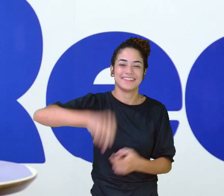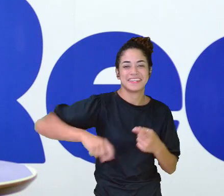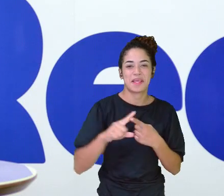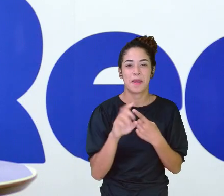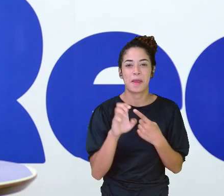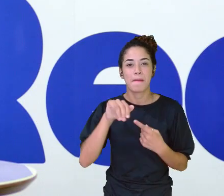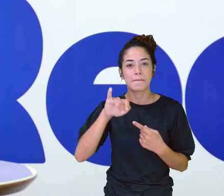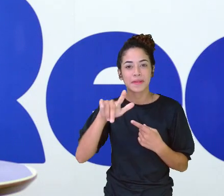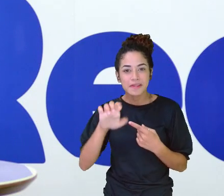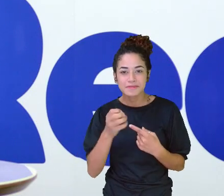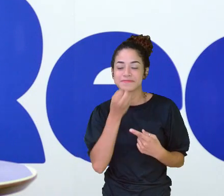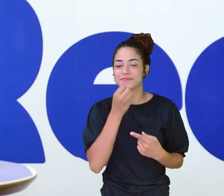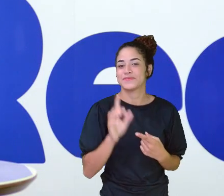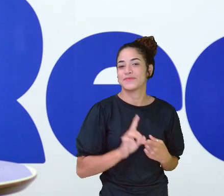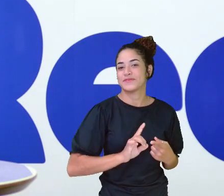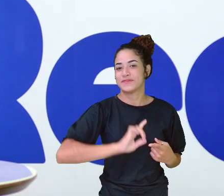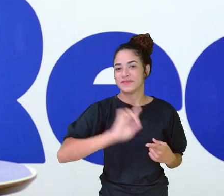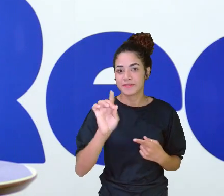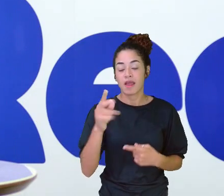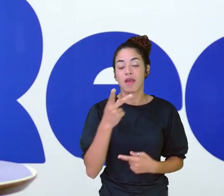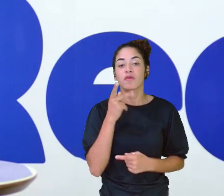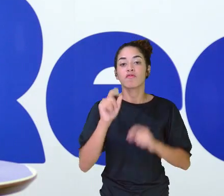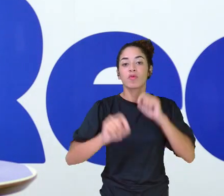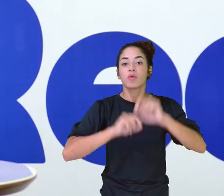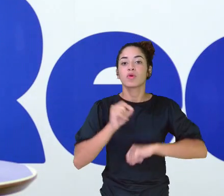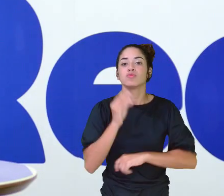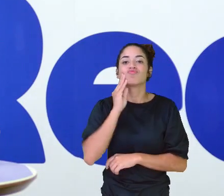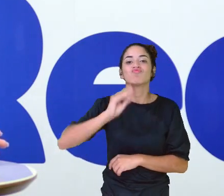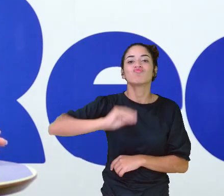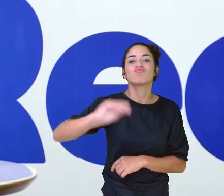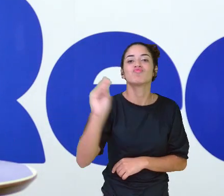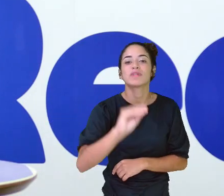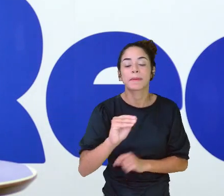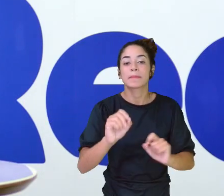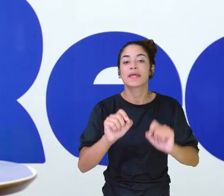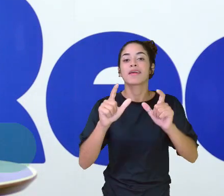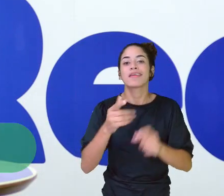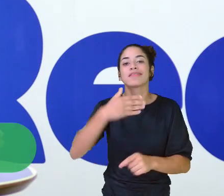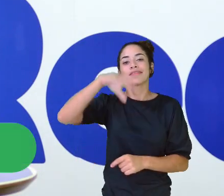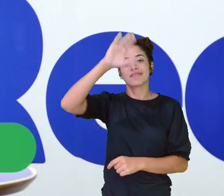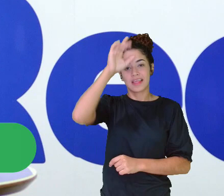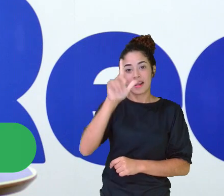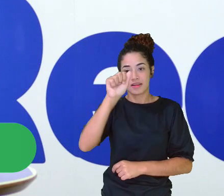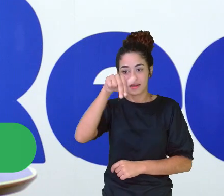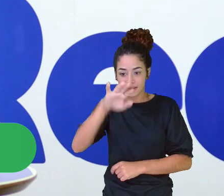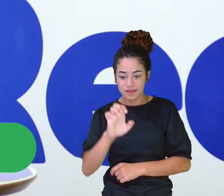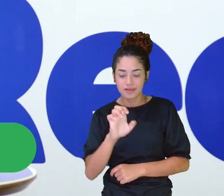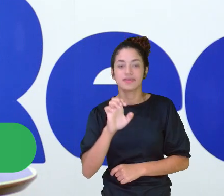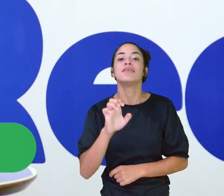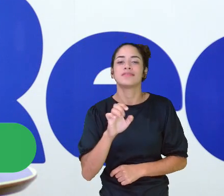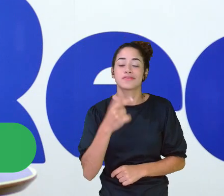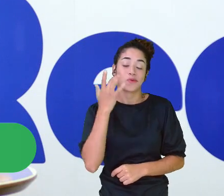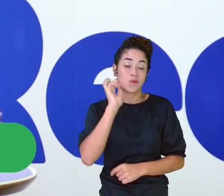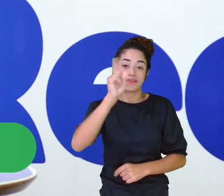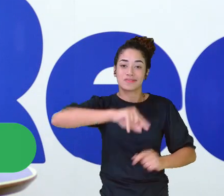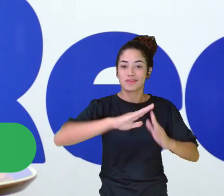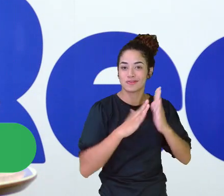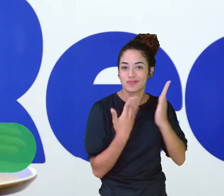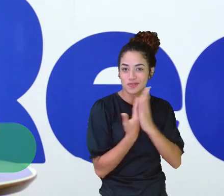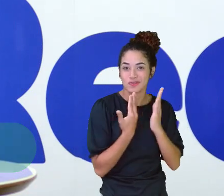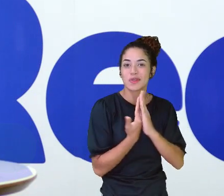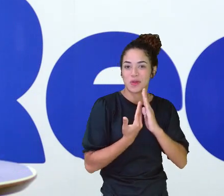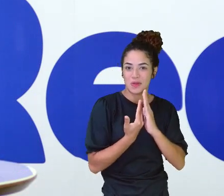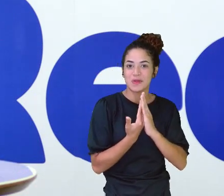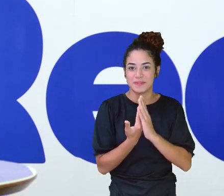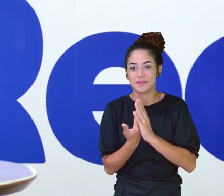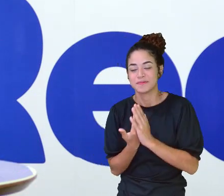dando um bom dia e ela pede para a gente mandar um beijo para a tia Alane. Ela botou assim, do José Soares da Silva. Eu acho que é a escola. Deve ser a